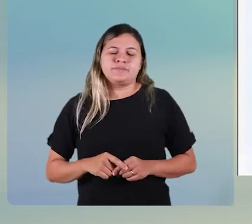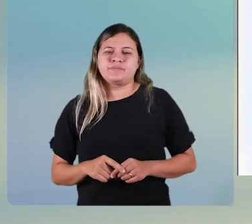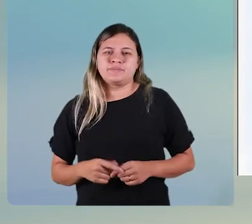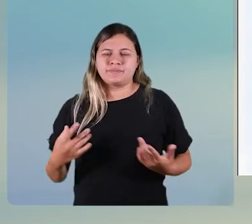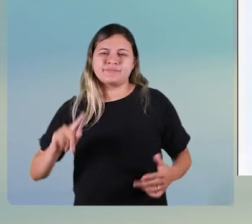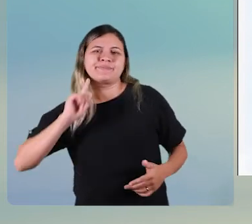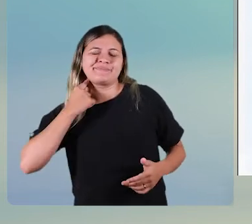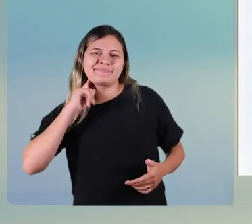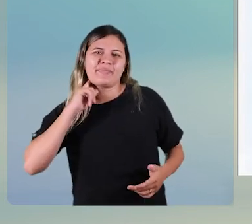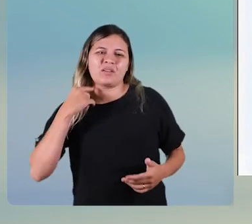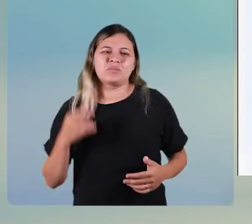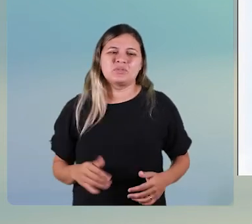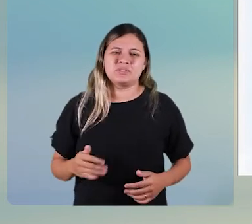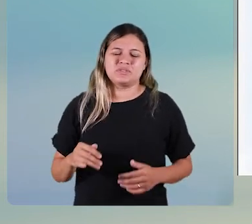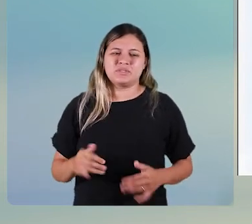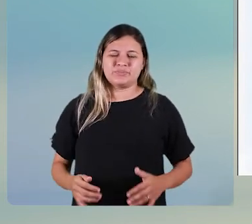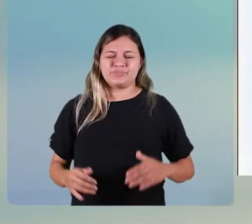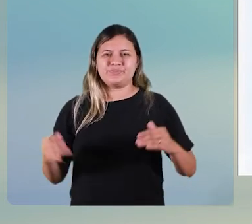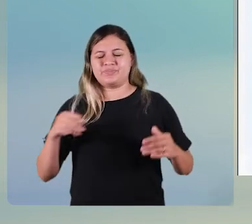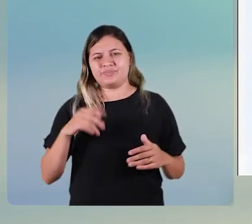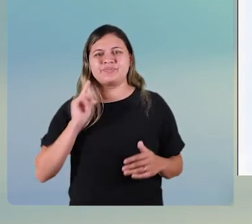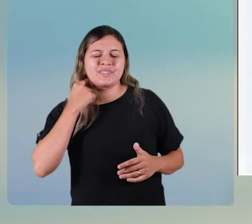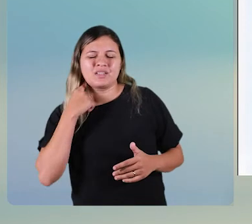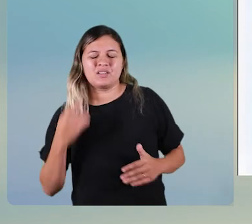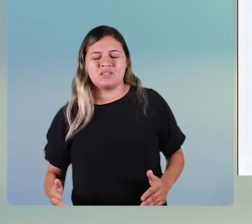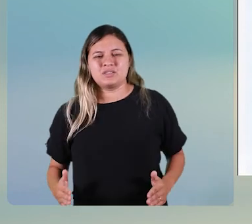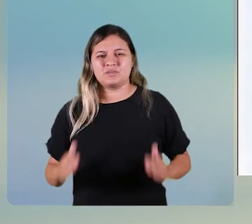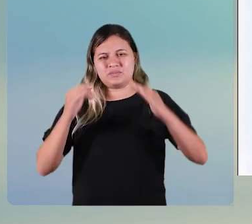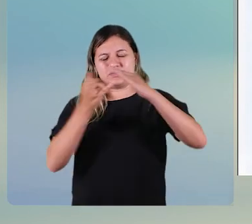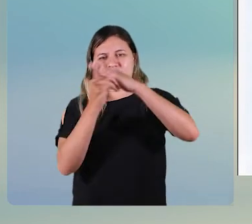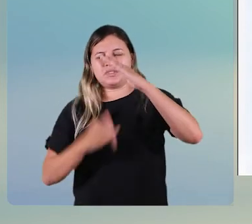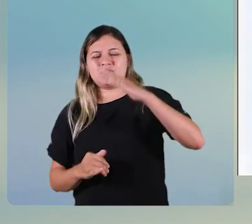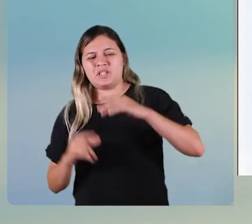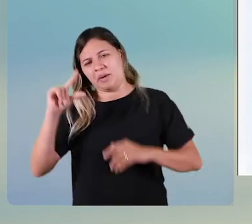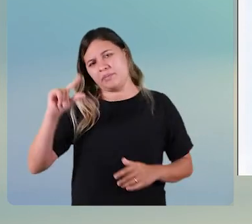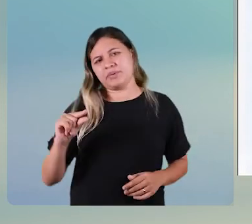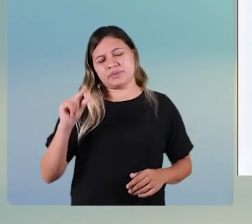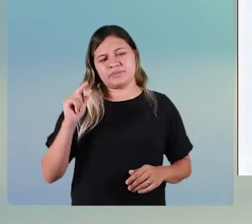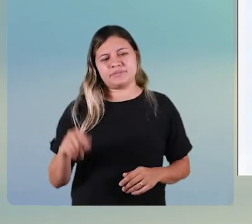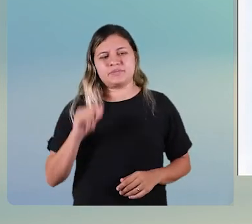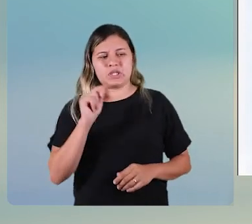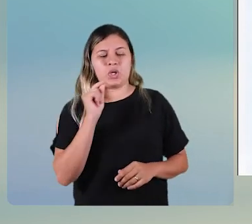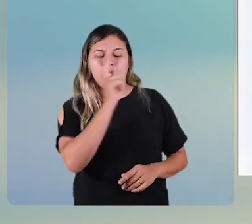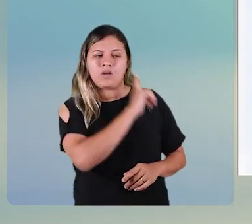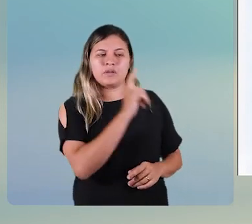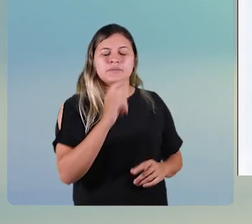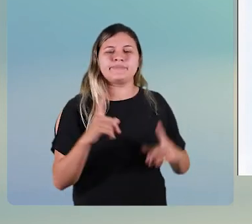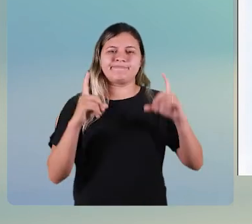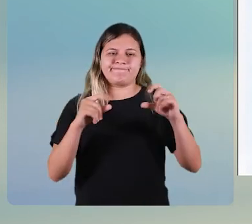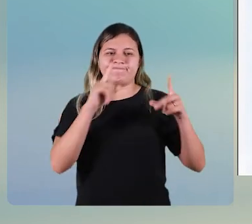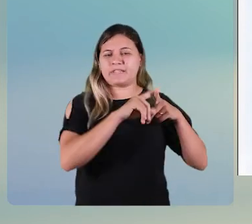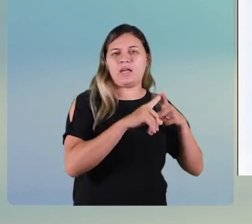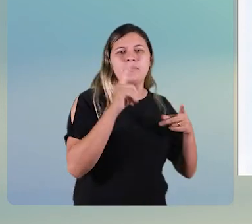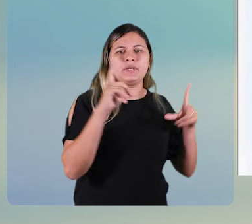a poluição nuclear, ela é mínima, se a gente comparar com a poluição térmica das águas. Como eu falei para vocês, ó, nessa primeira imagem